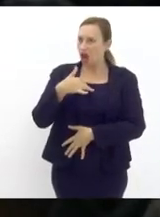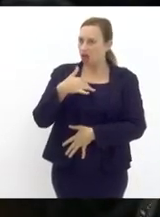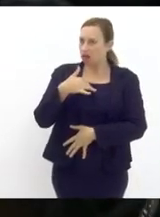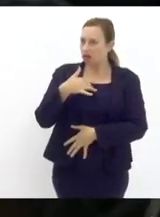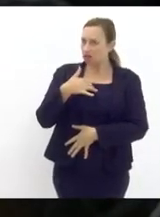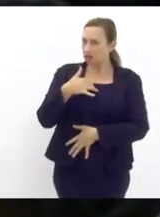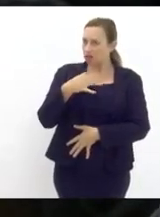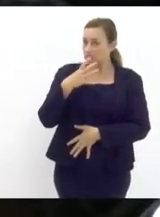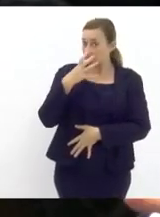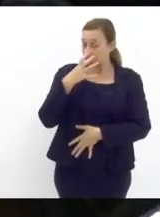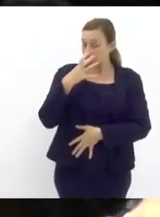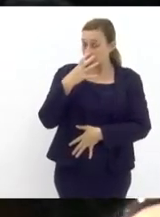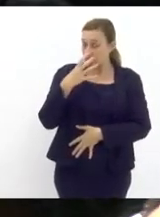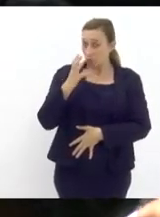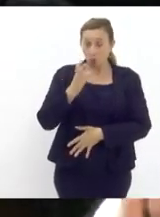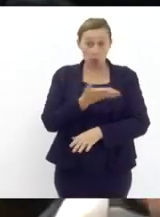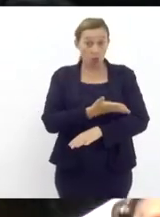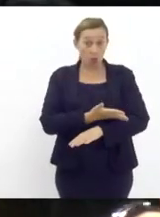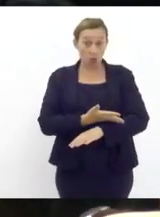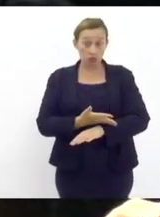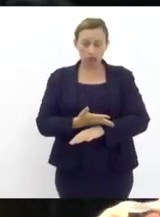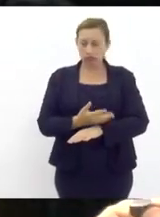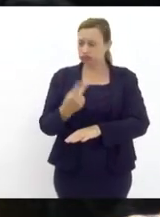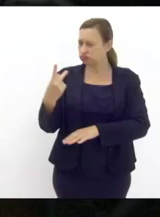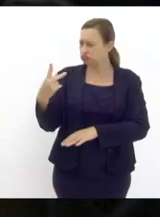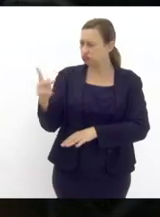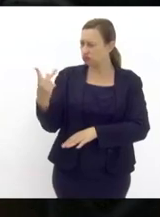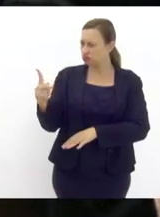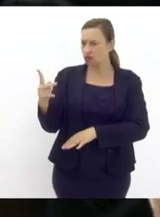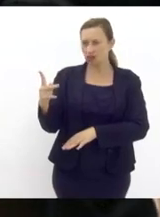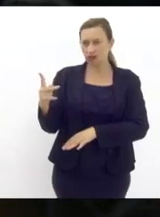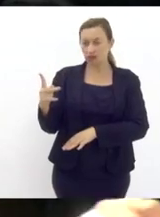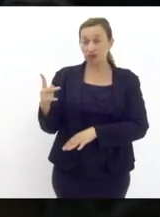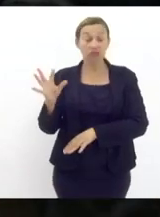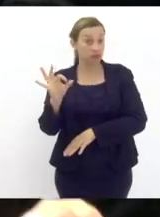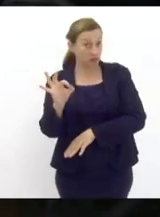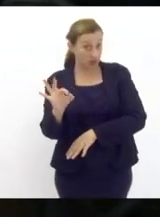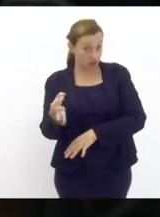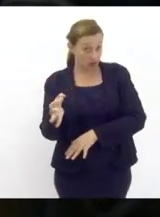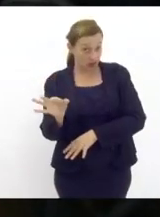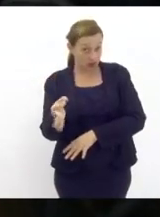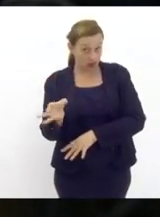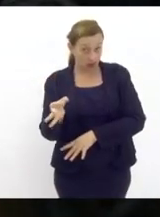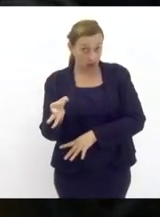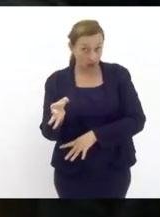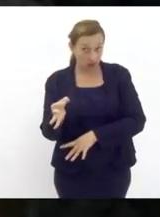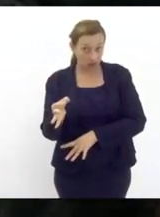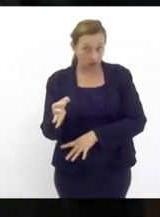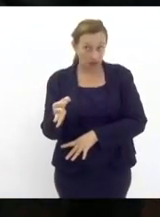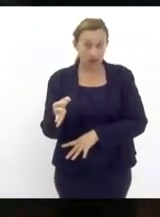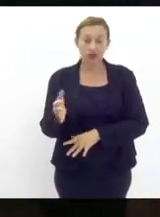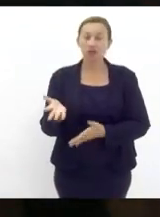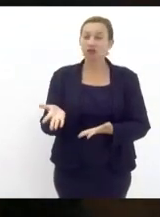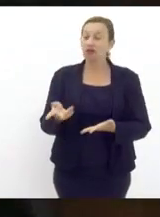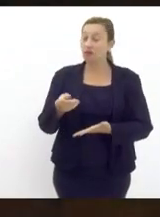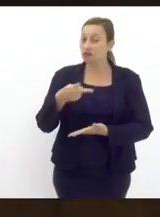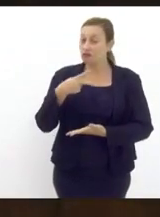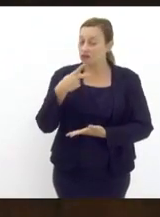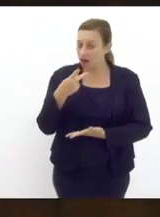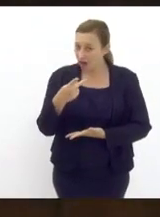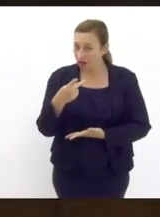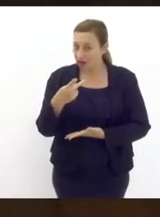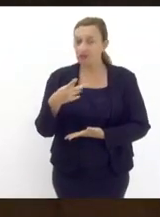esse comportamento por parte de vossa excelência que é de fato e aqui me permita o parênteses na minha fala